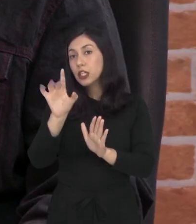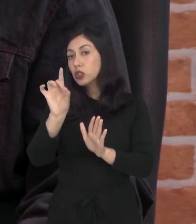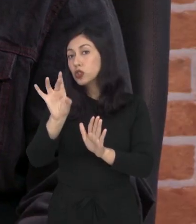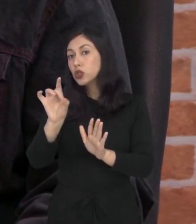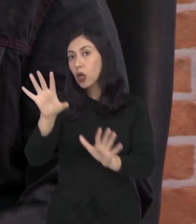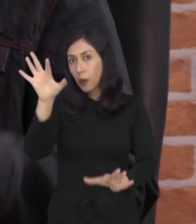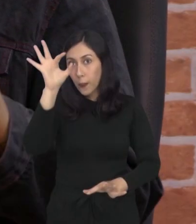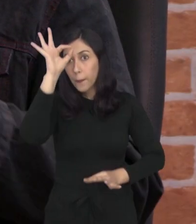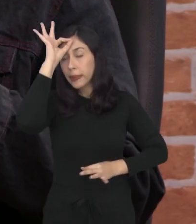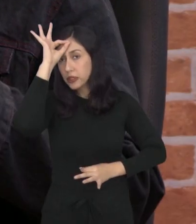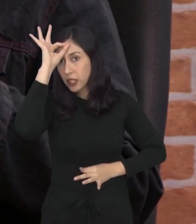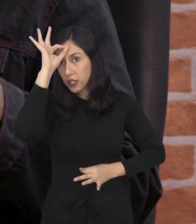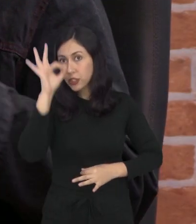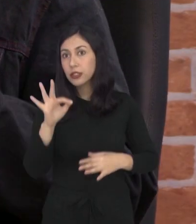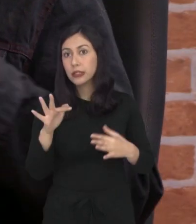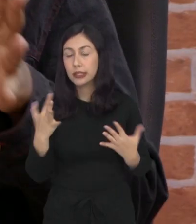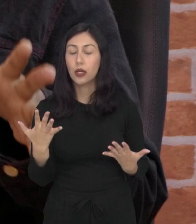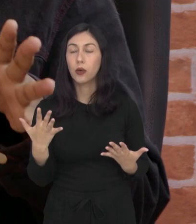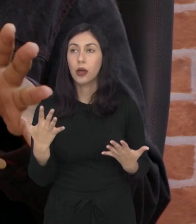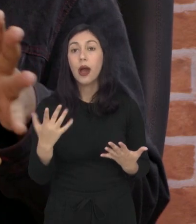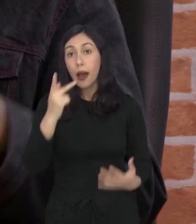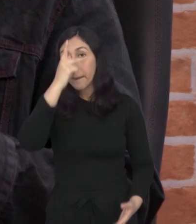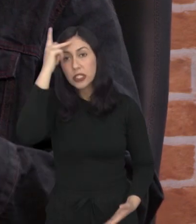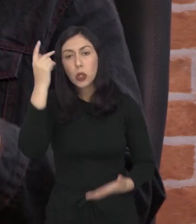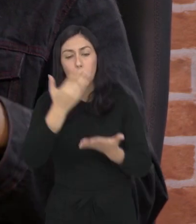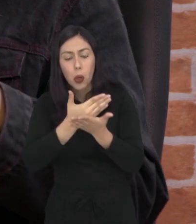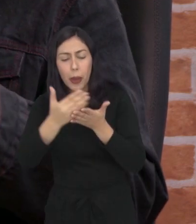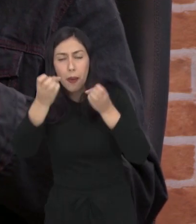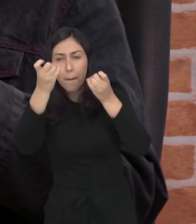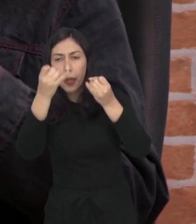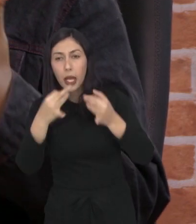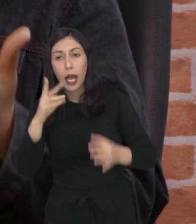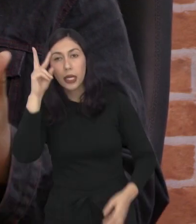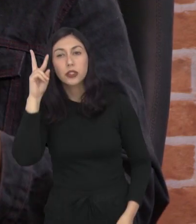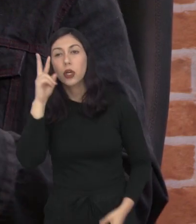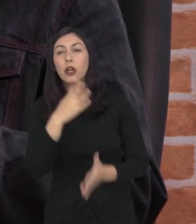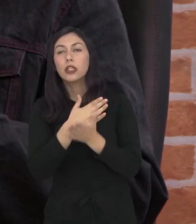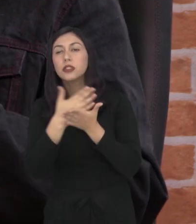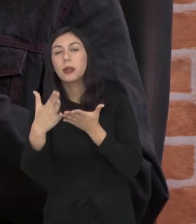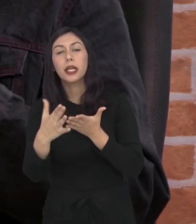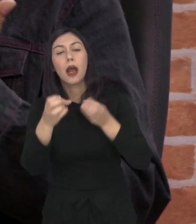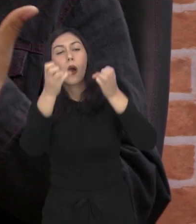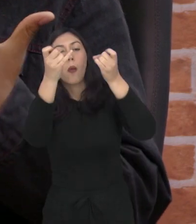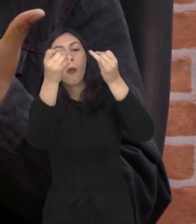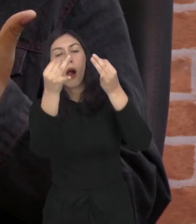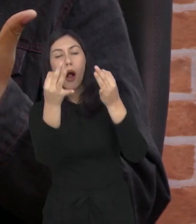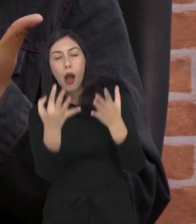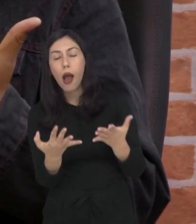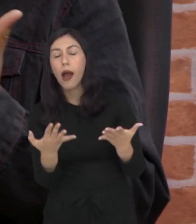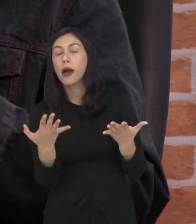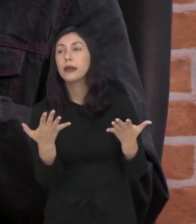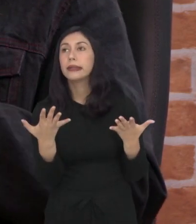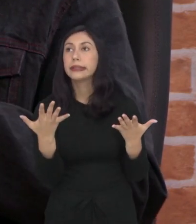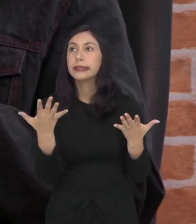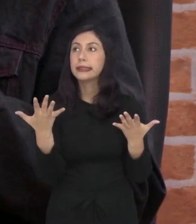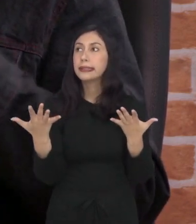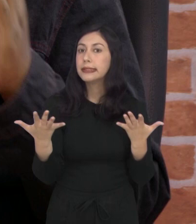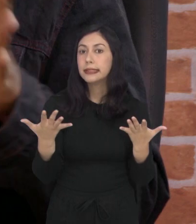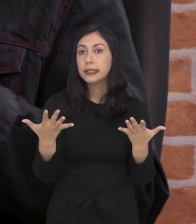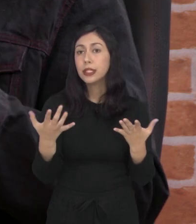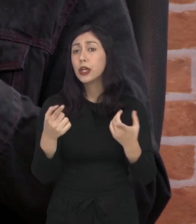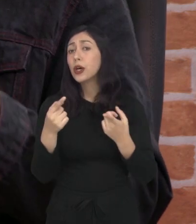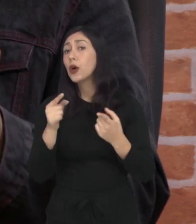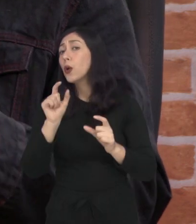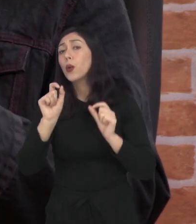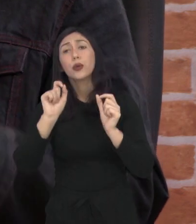você, o mestre, né, que a gente chama de mestre, a pessoa que está contando a história, vai dar uma narrativa, vai dar todo um porquê, o